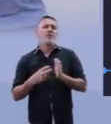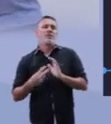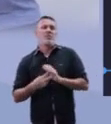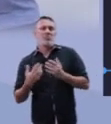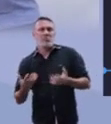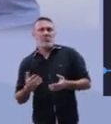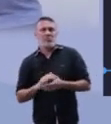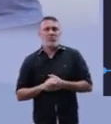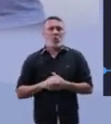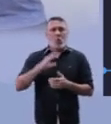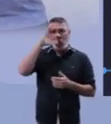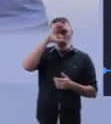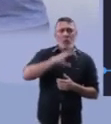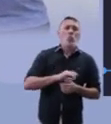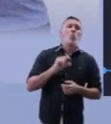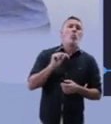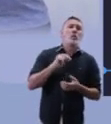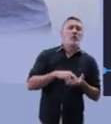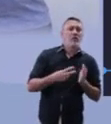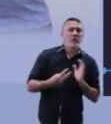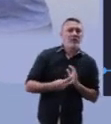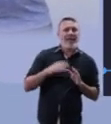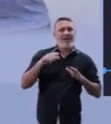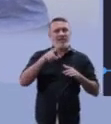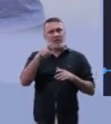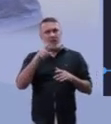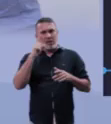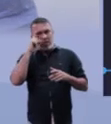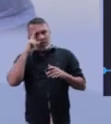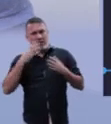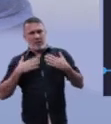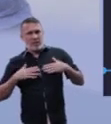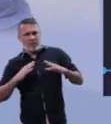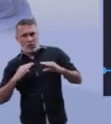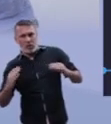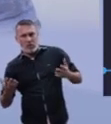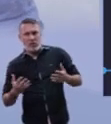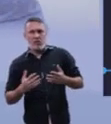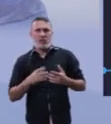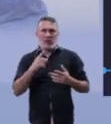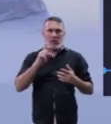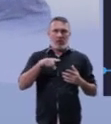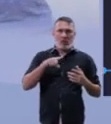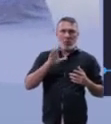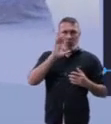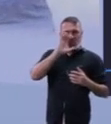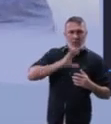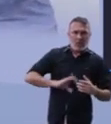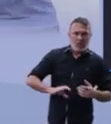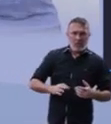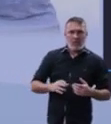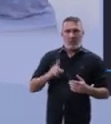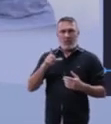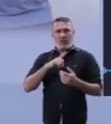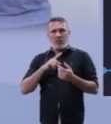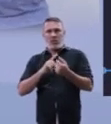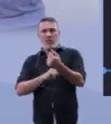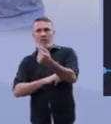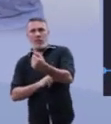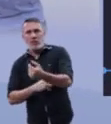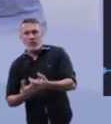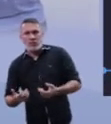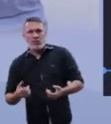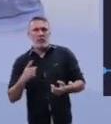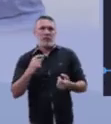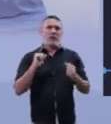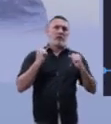o que é o comportamento? O que é o seu comportamento? Às vezes você é uma pessoa calma, é um comportamento. Às vezes você está estressado,